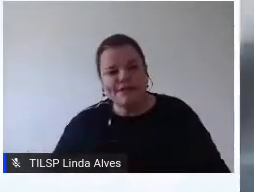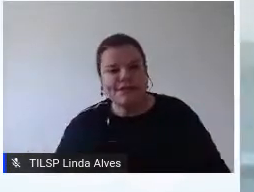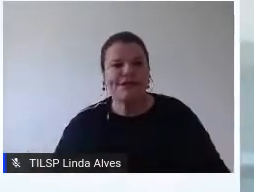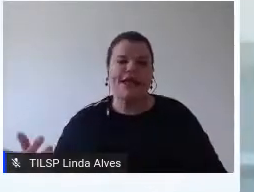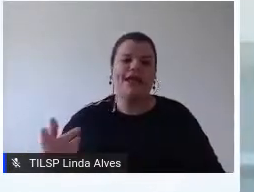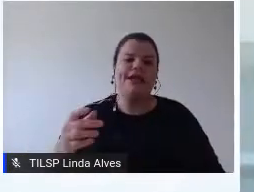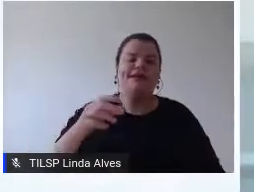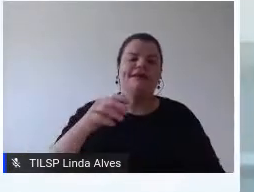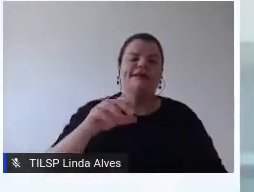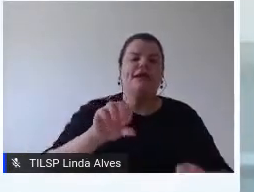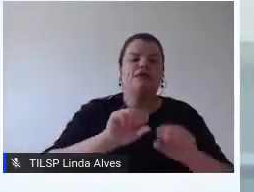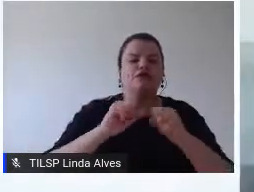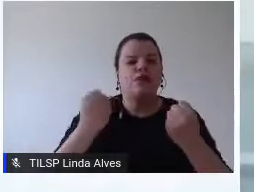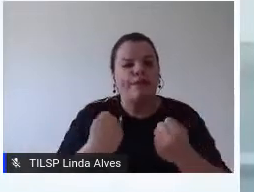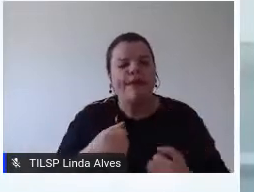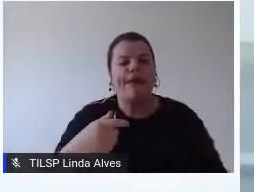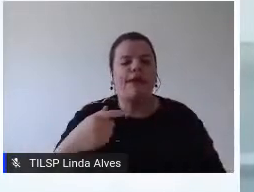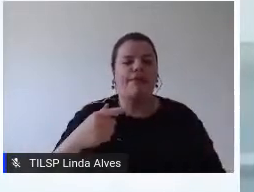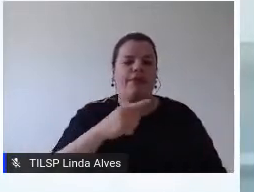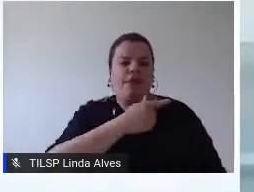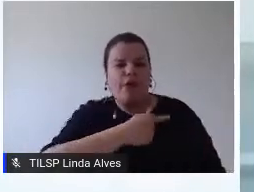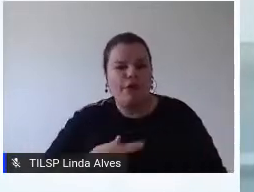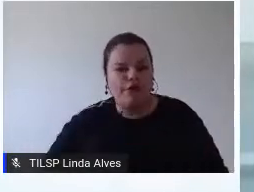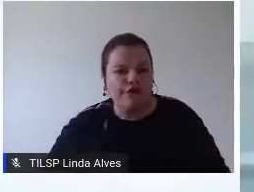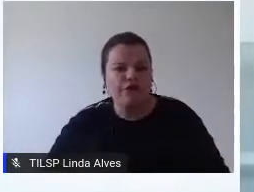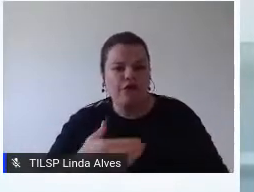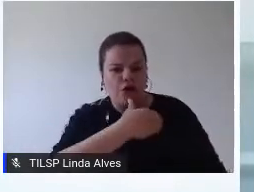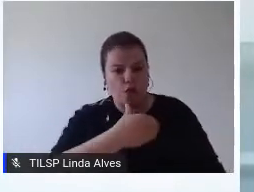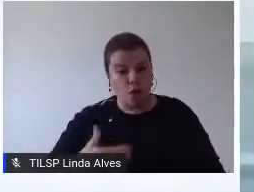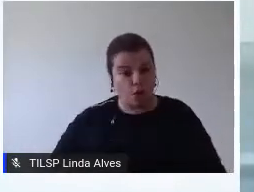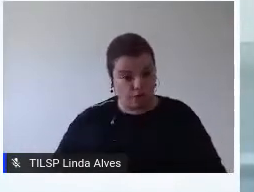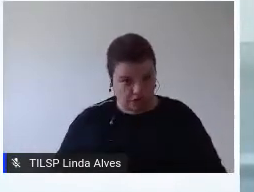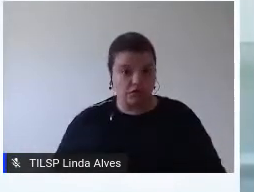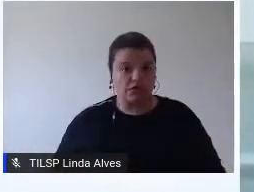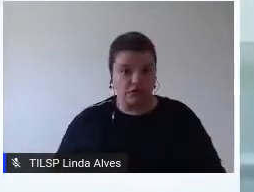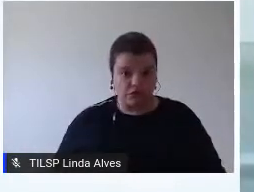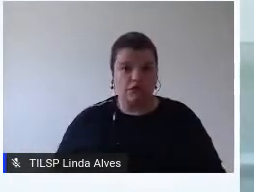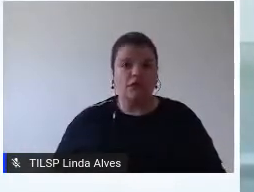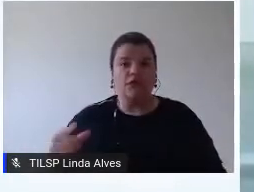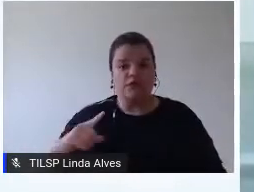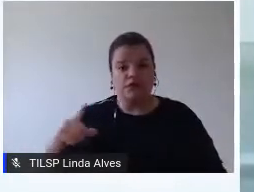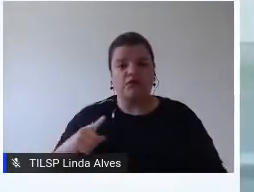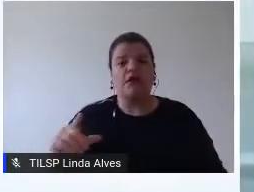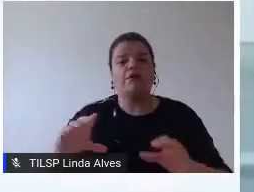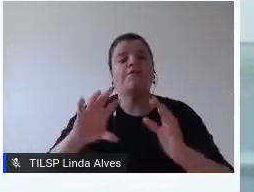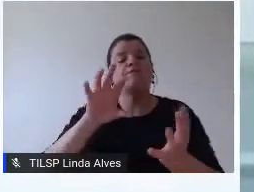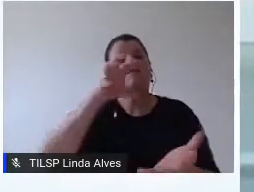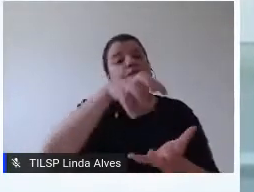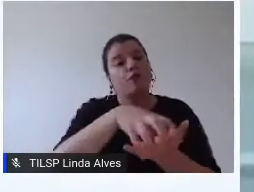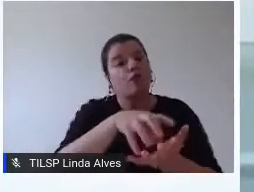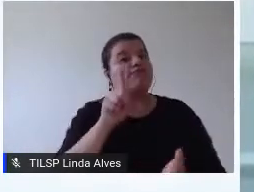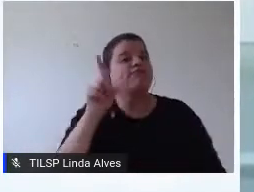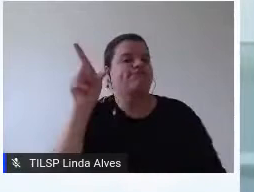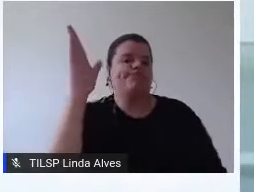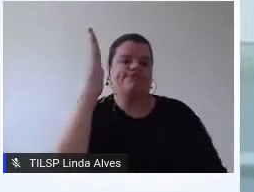dos governadores, enfim, os projetos externos que tramitam no Congresso Nacional